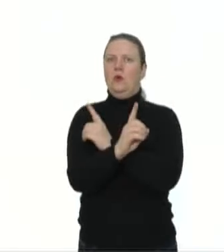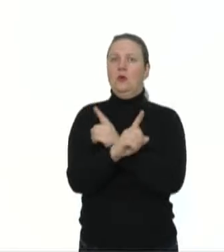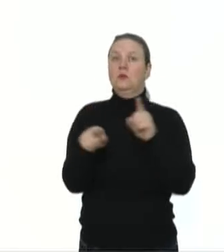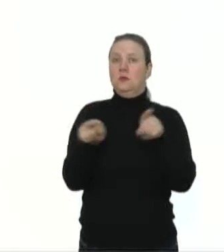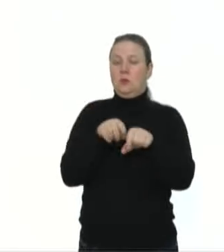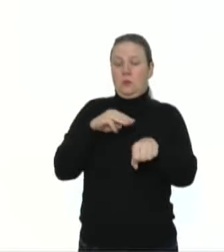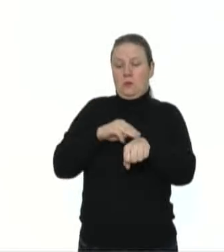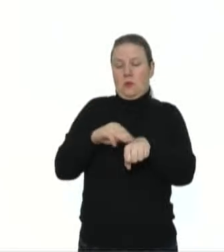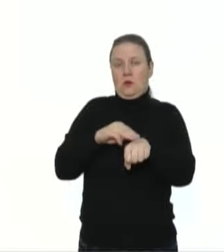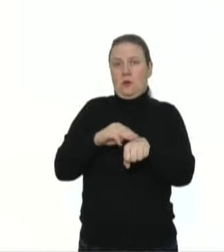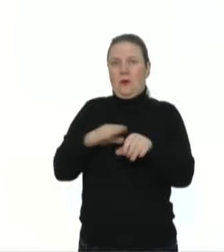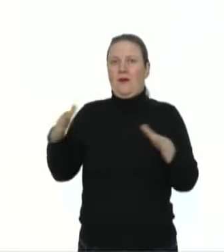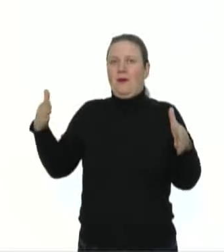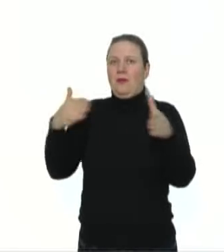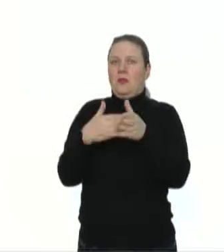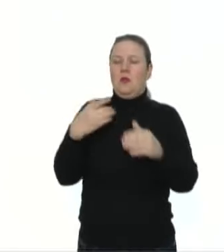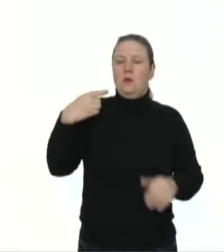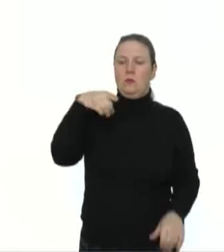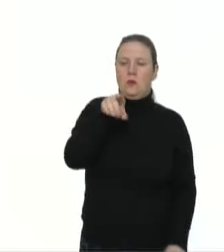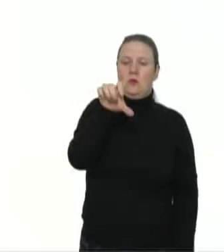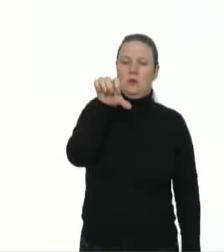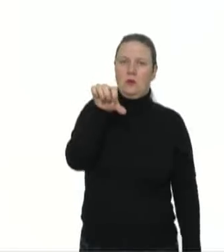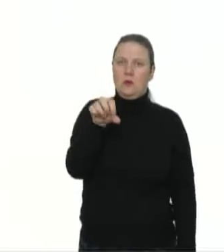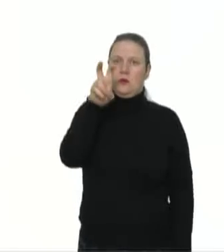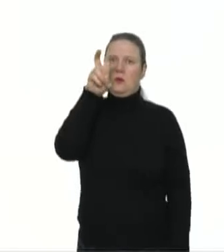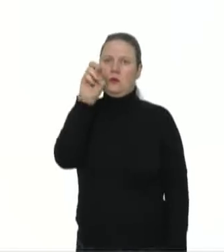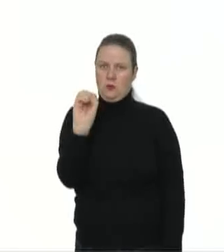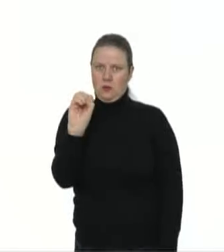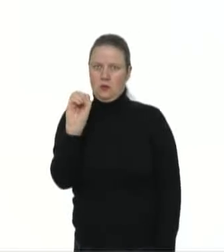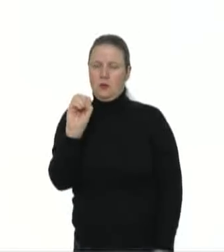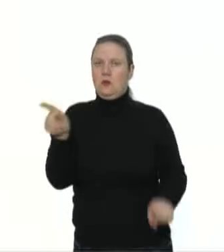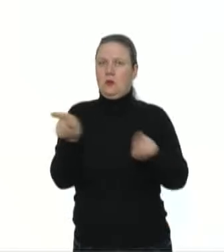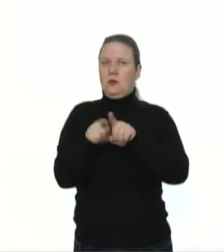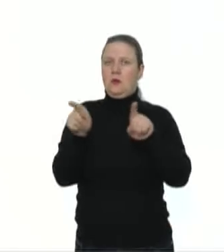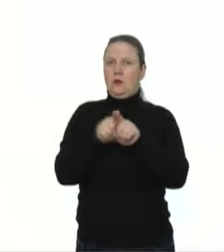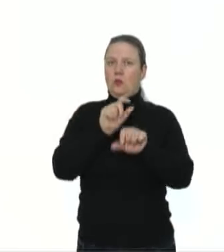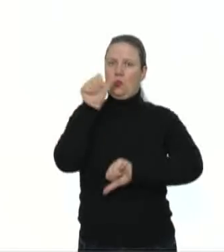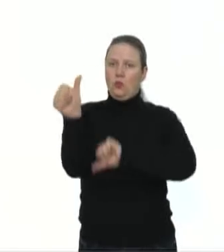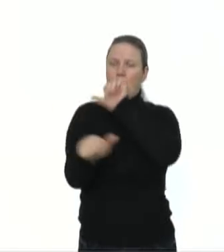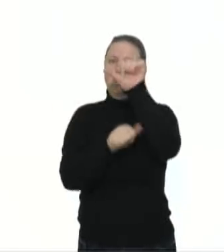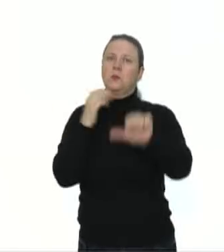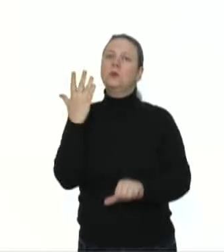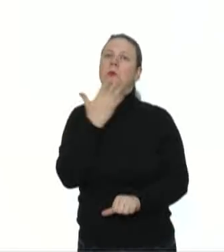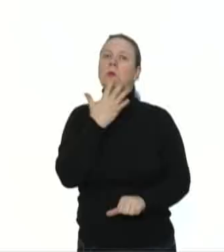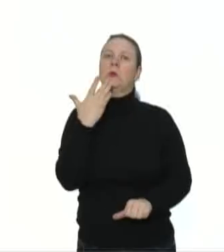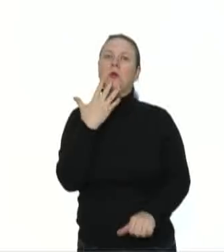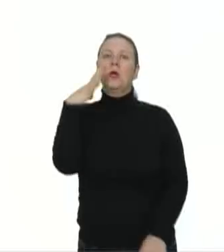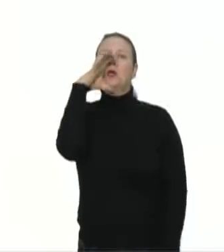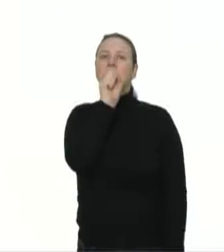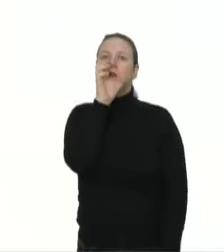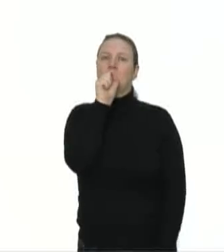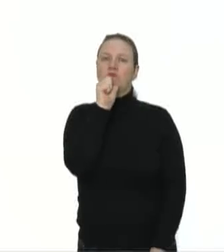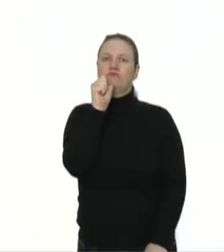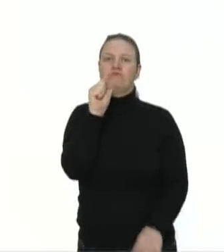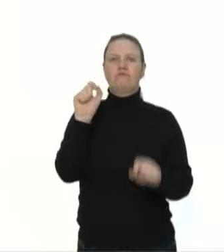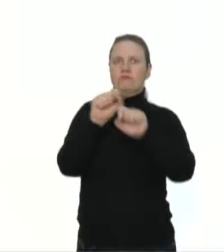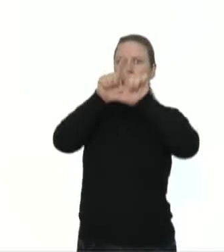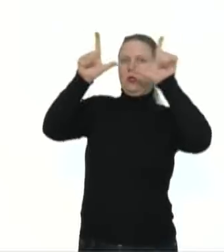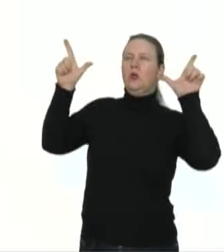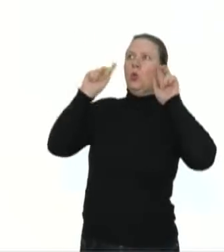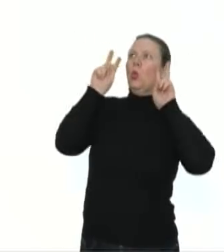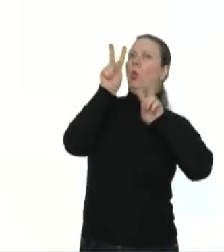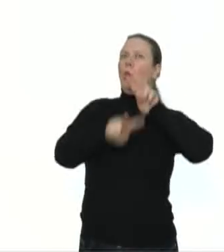marrom até a década de 1950, quando assumiu a cor laranja para facilitar a sua